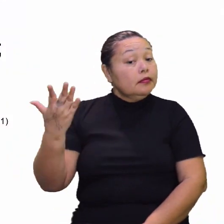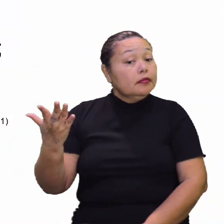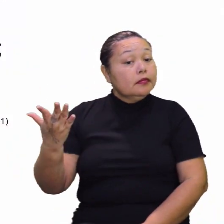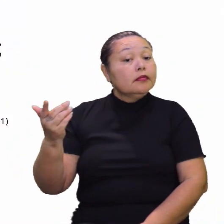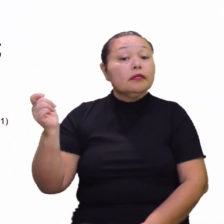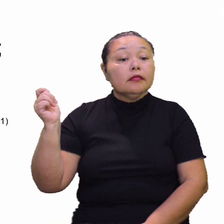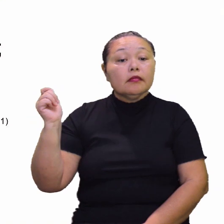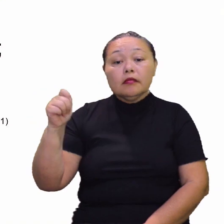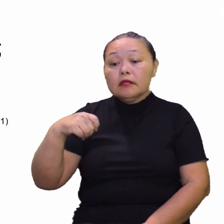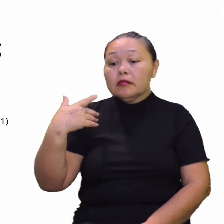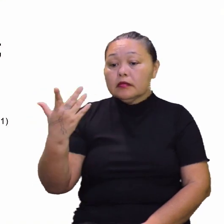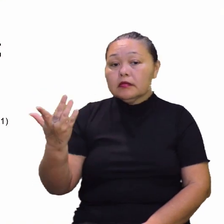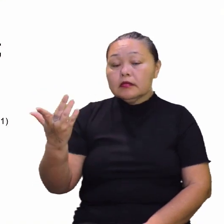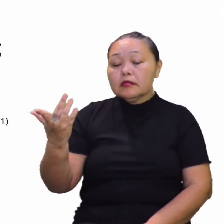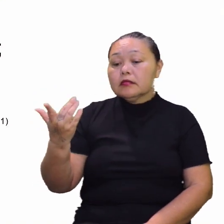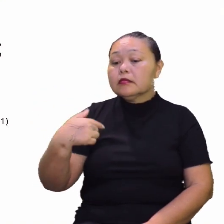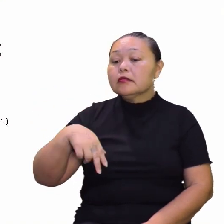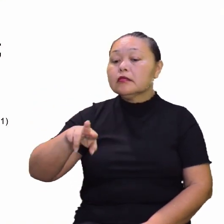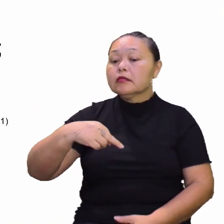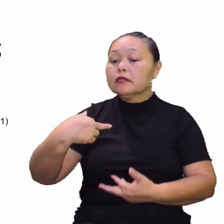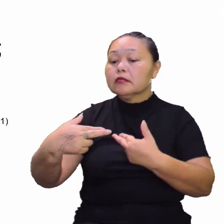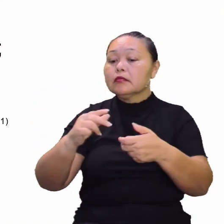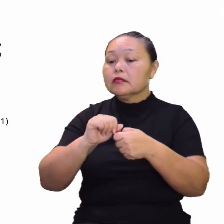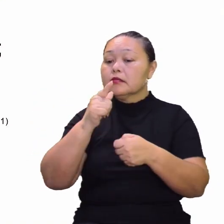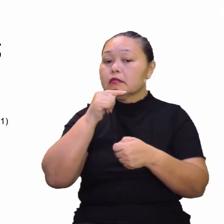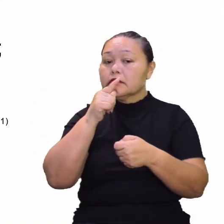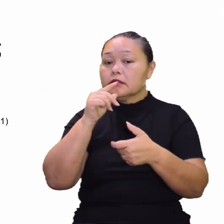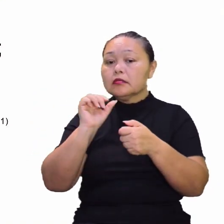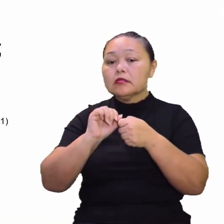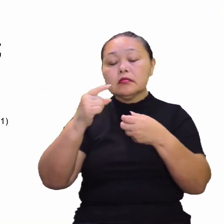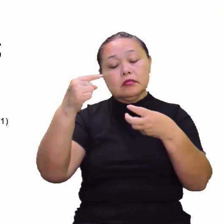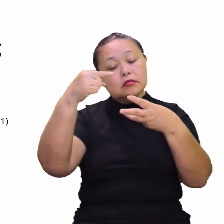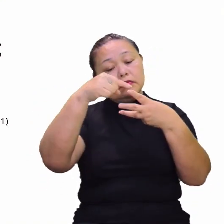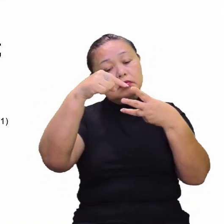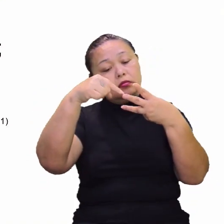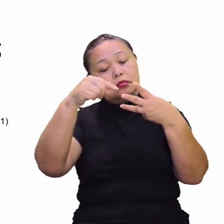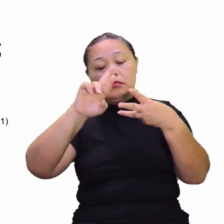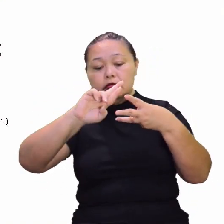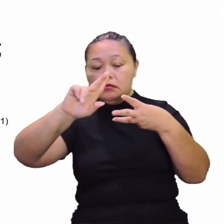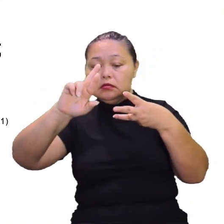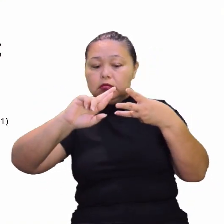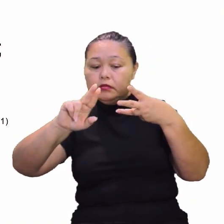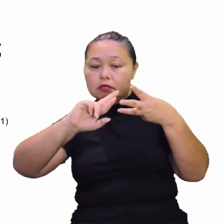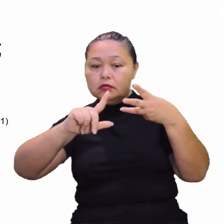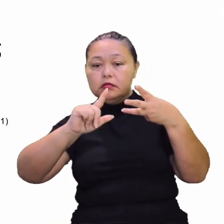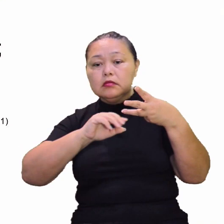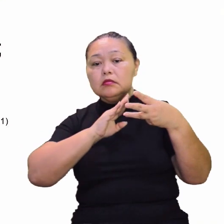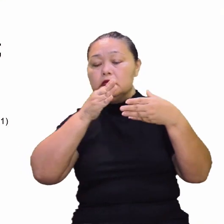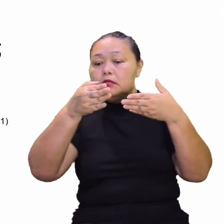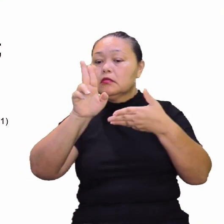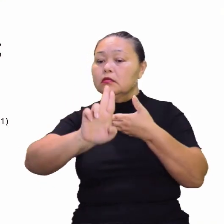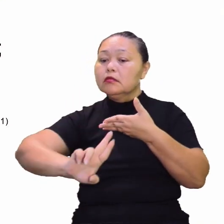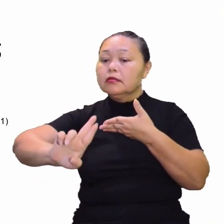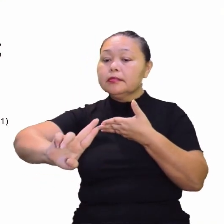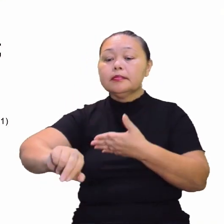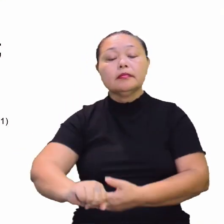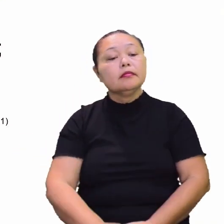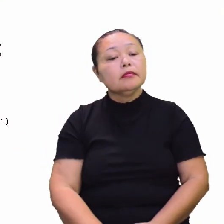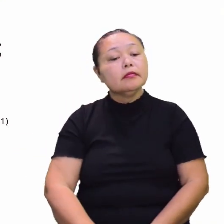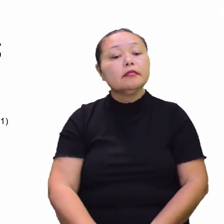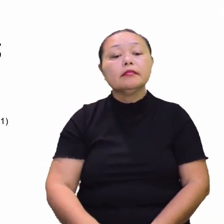Beleza, então podemos considerar os recursos hídricos sob 3 aspectos distintos, em função da sua